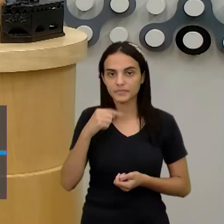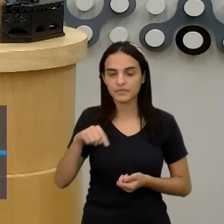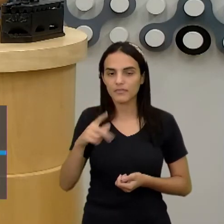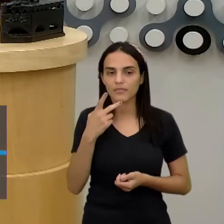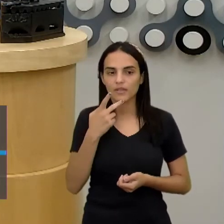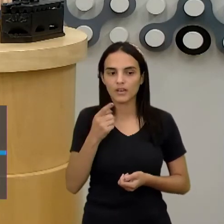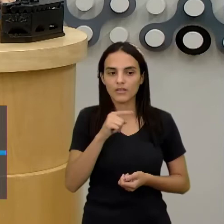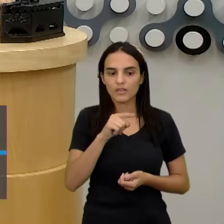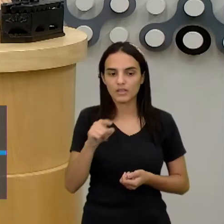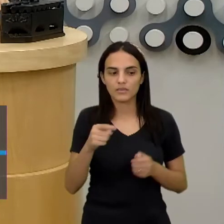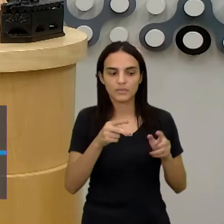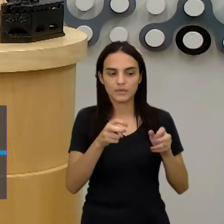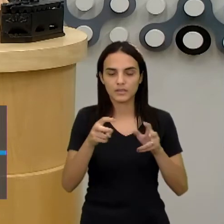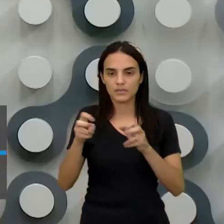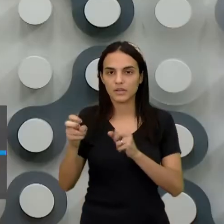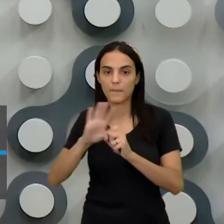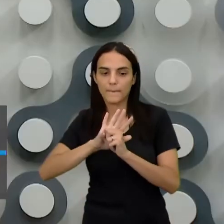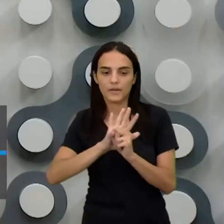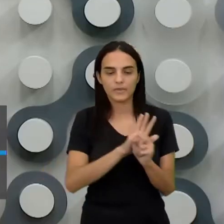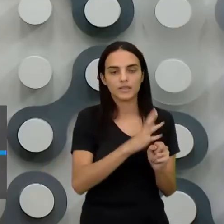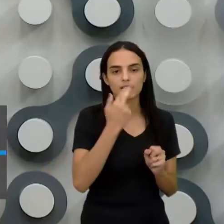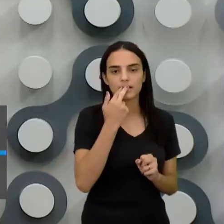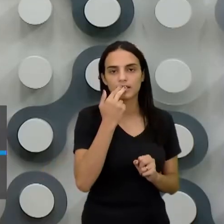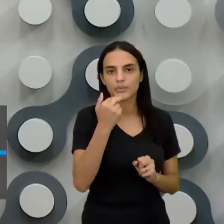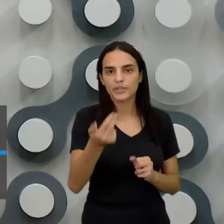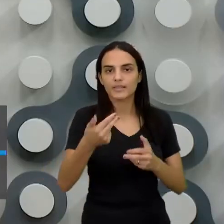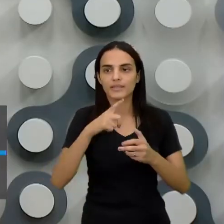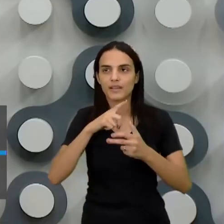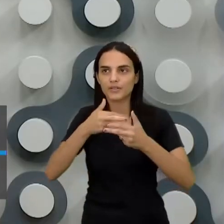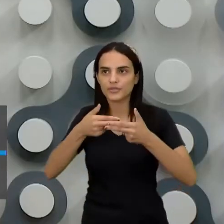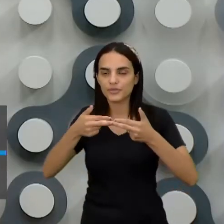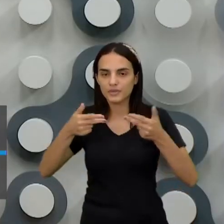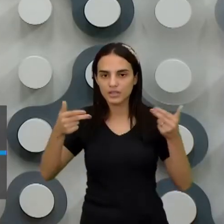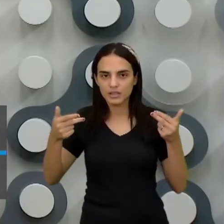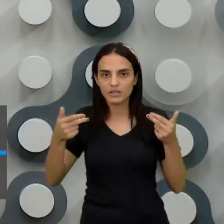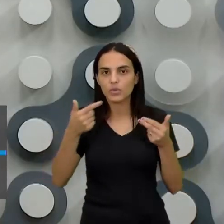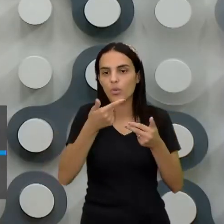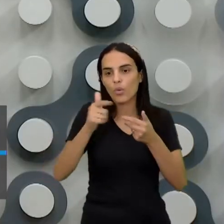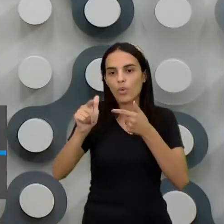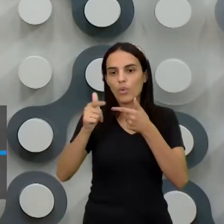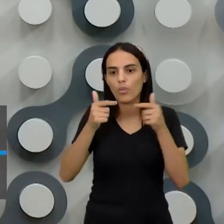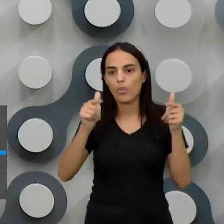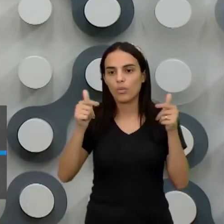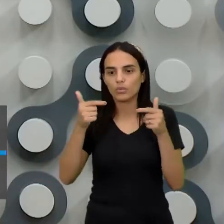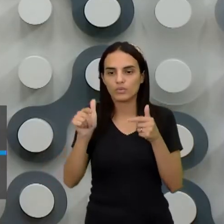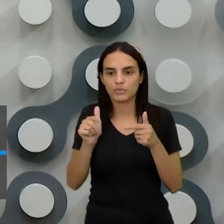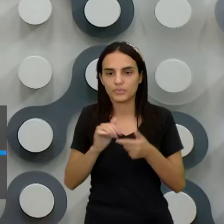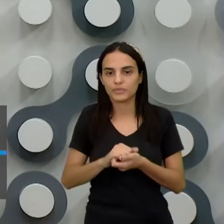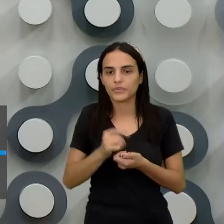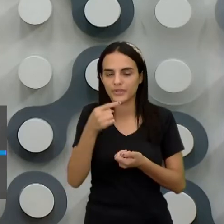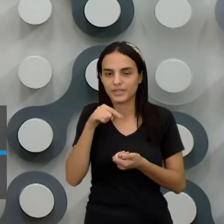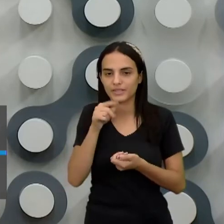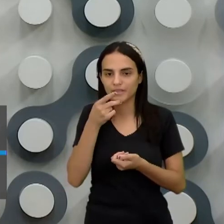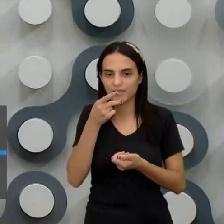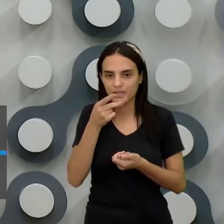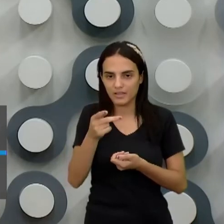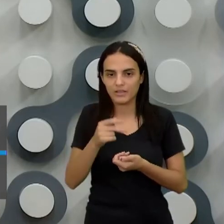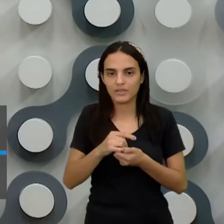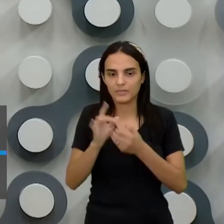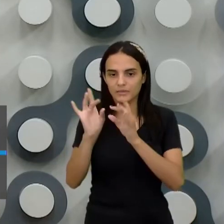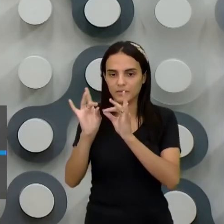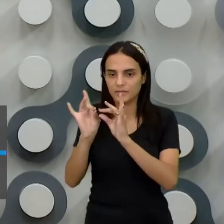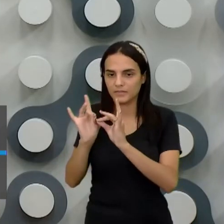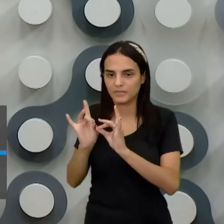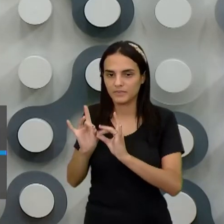observar que o preconceito linguístico, ele traz vários outros preconceitos ali. Então, a gente estava comentando aí,